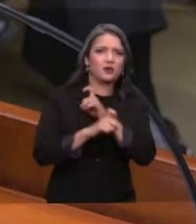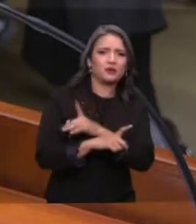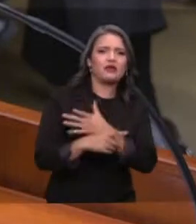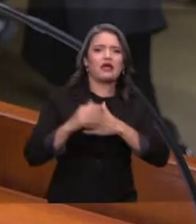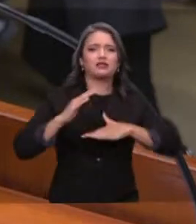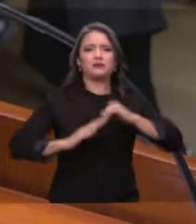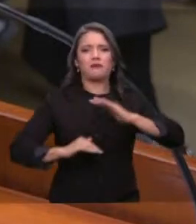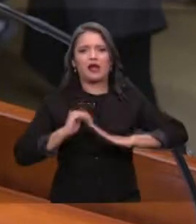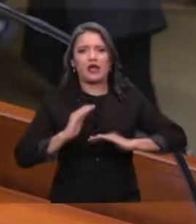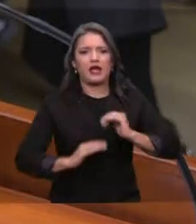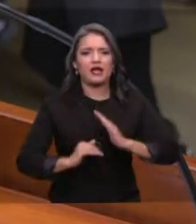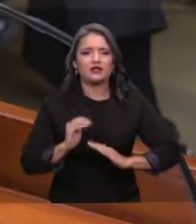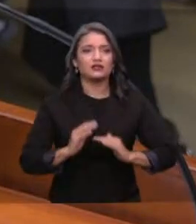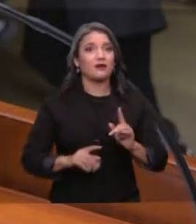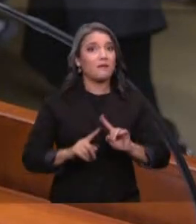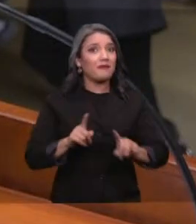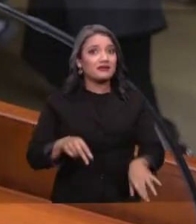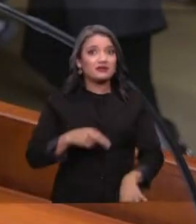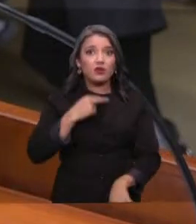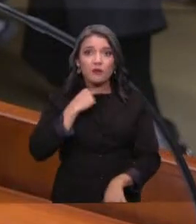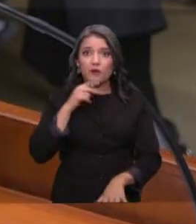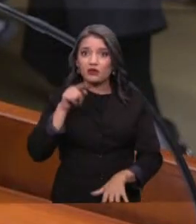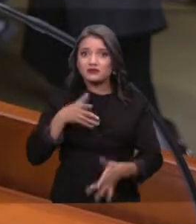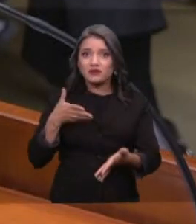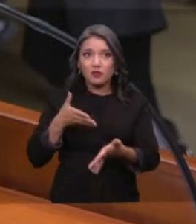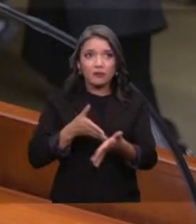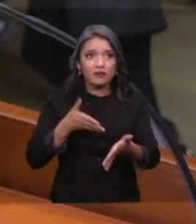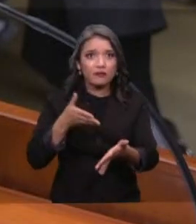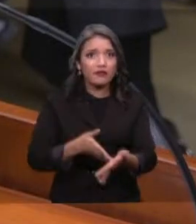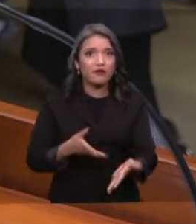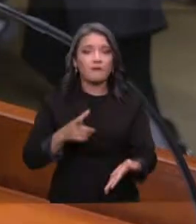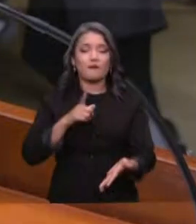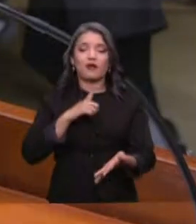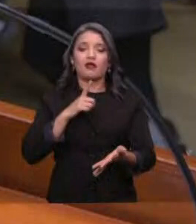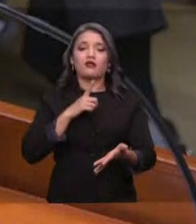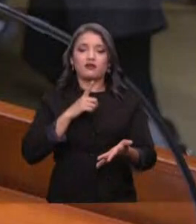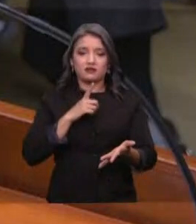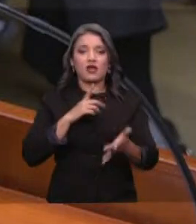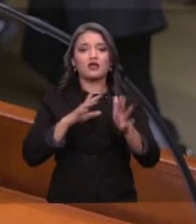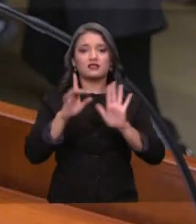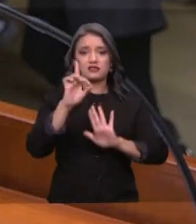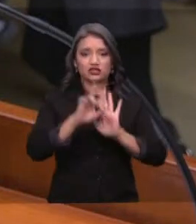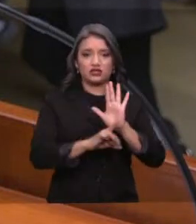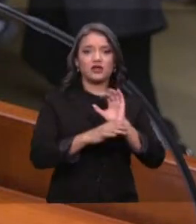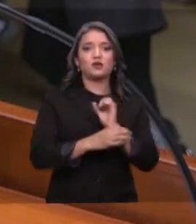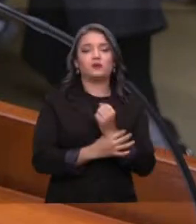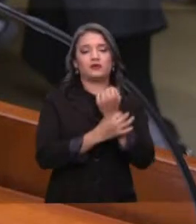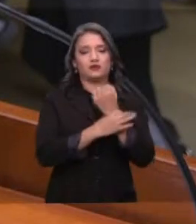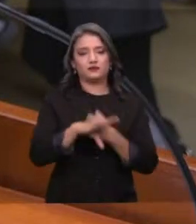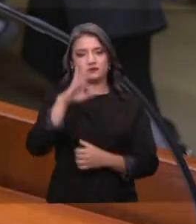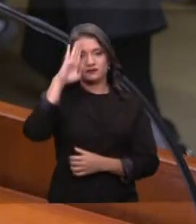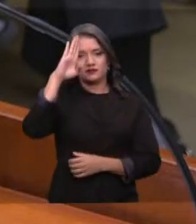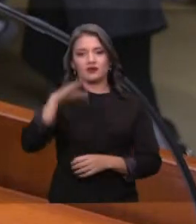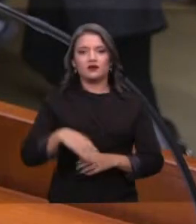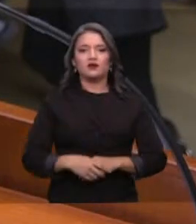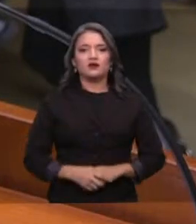não devem ser óbices absolutos à implementação de um direito e garantia fundamental.